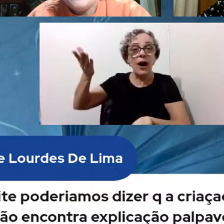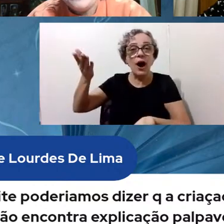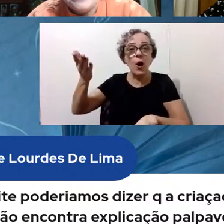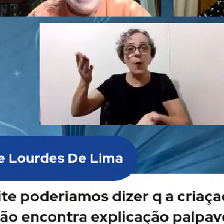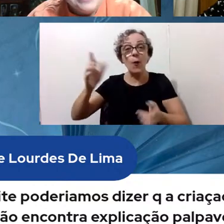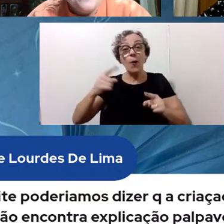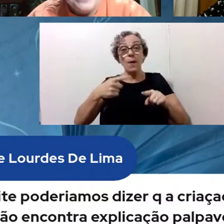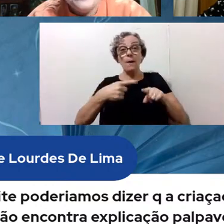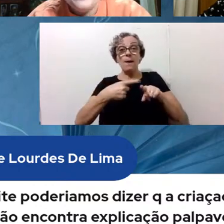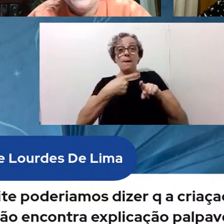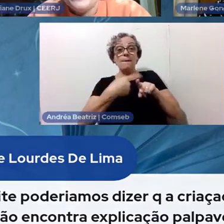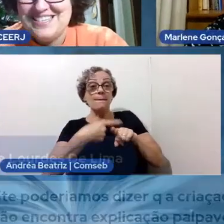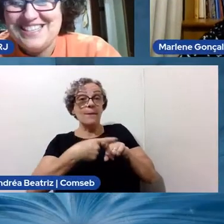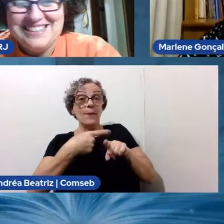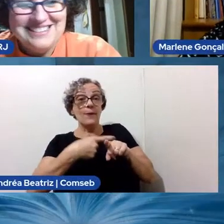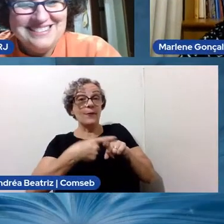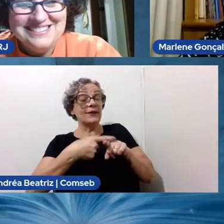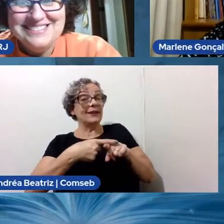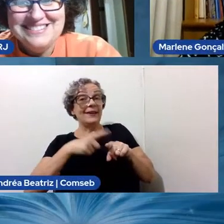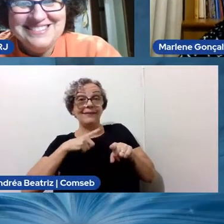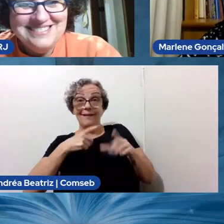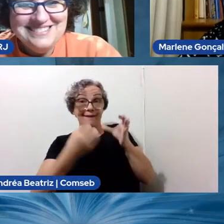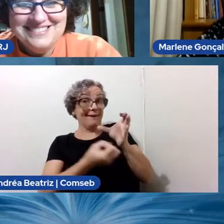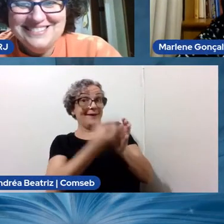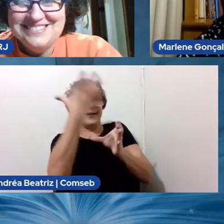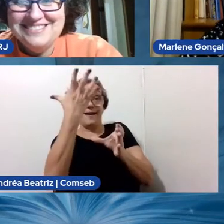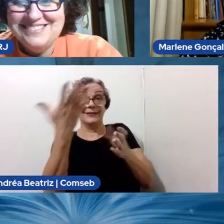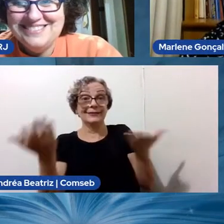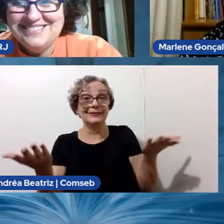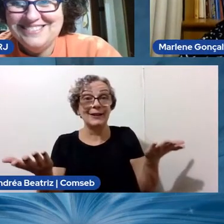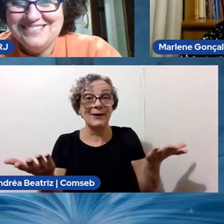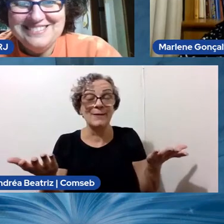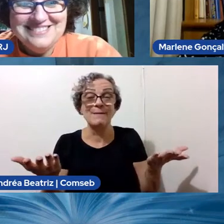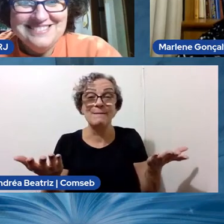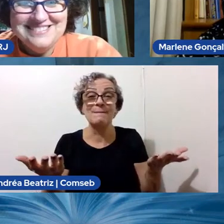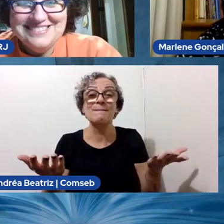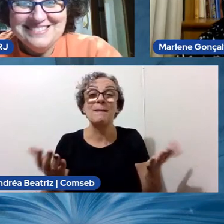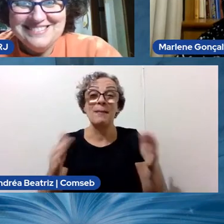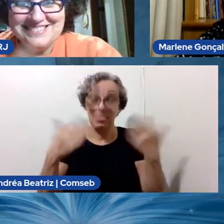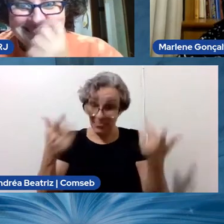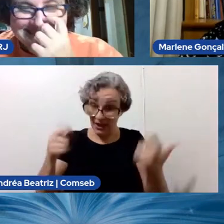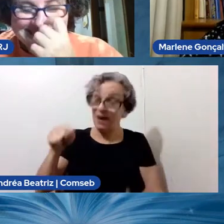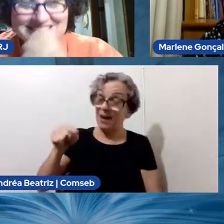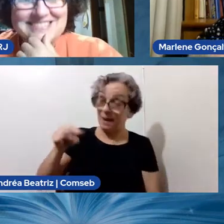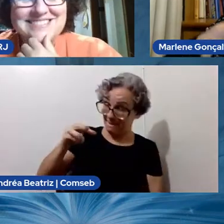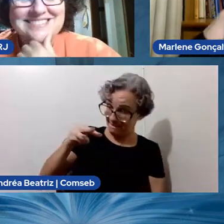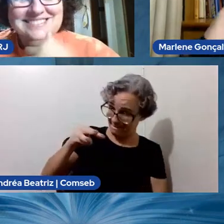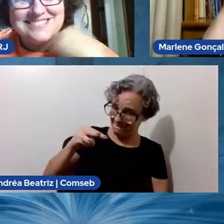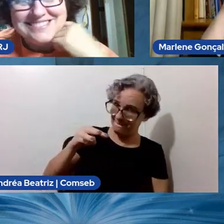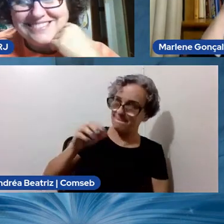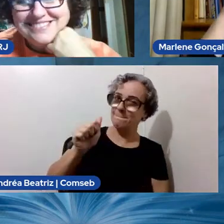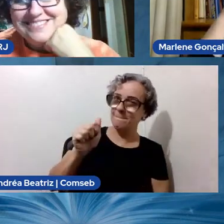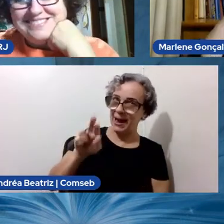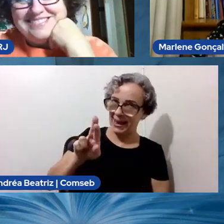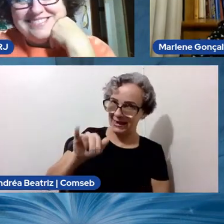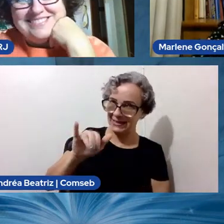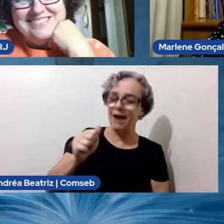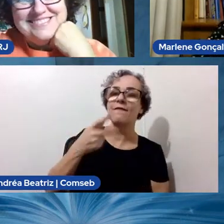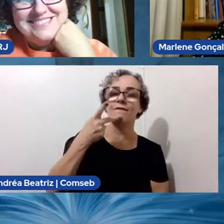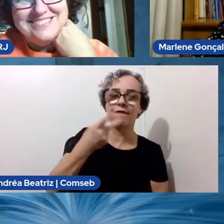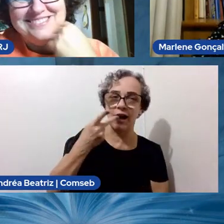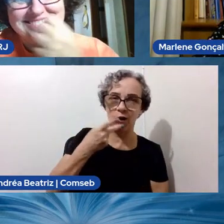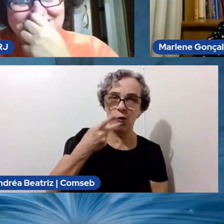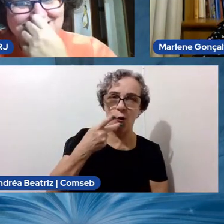Boa síntese da Maria de Lourdes, né? É isso aí, gente, que ela colocou, Marlene, Romero. Ela tem